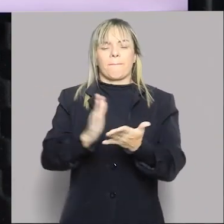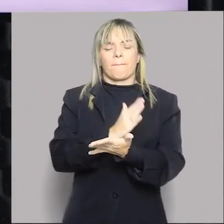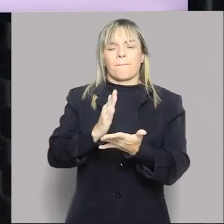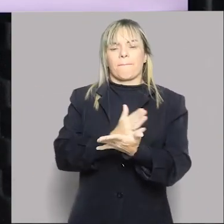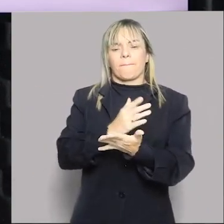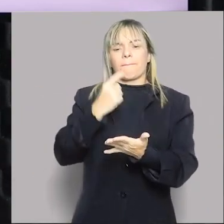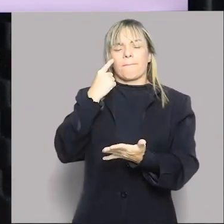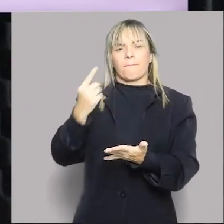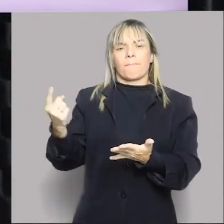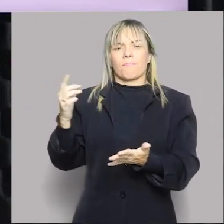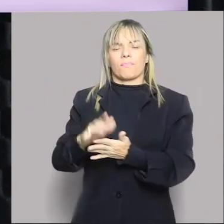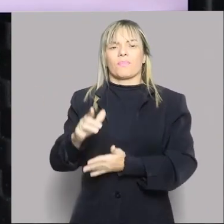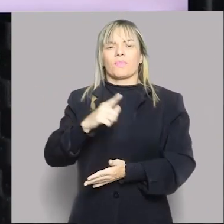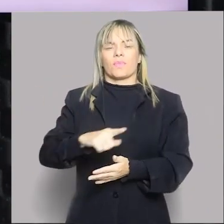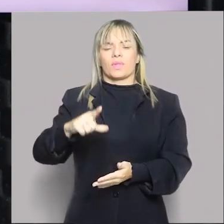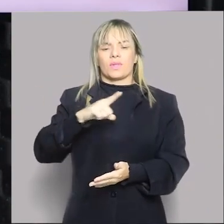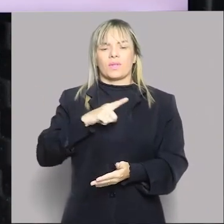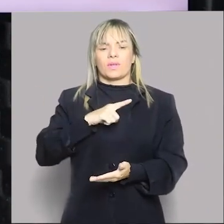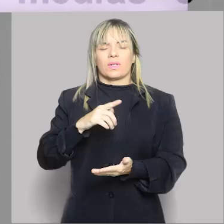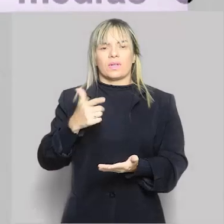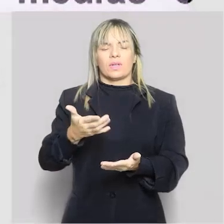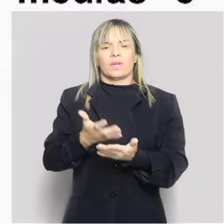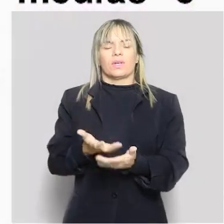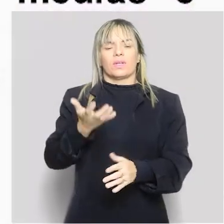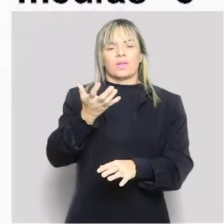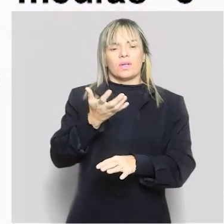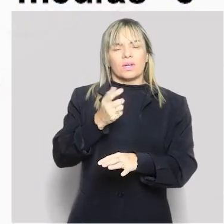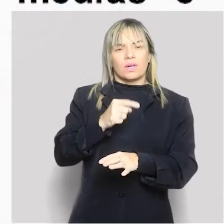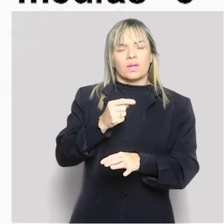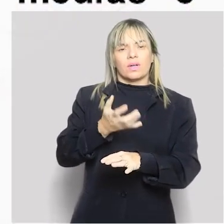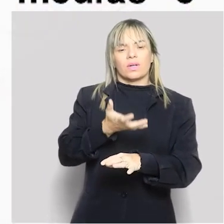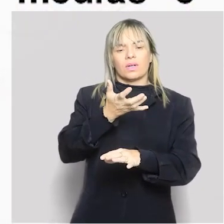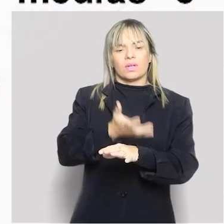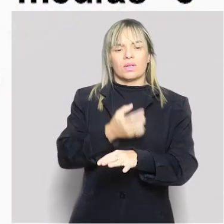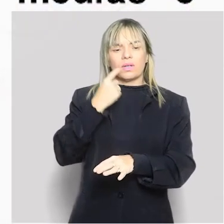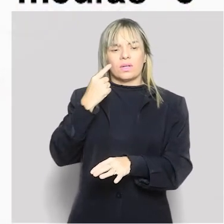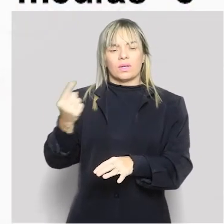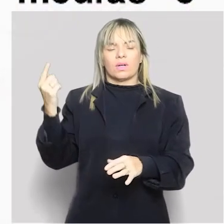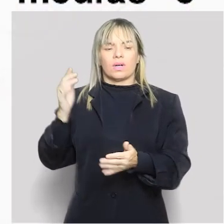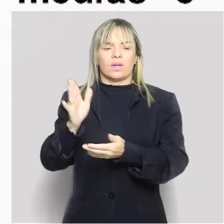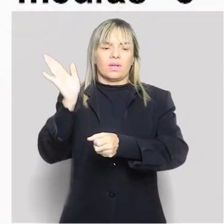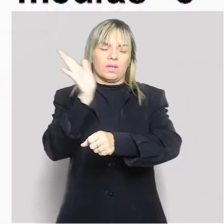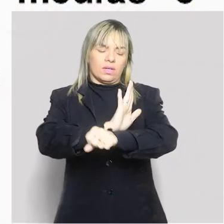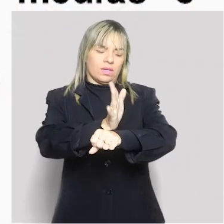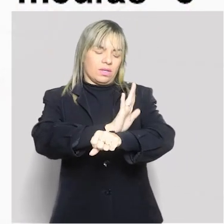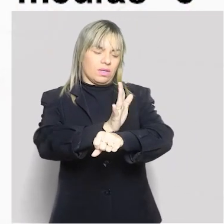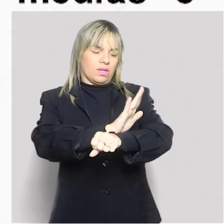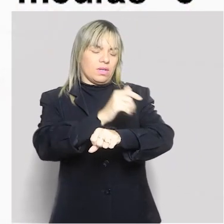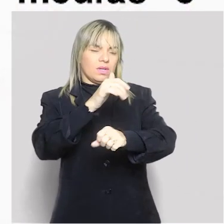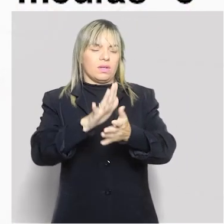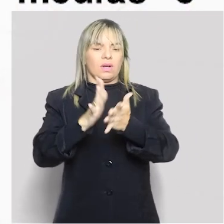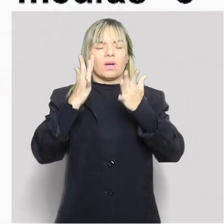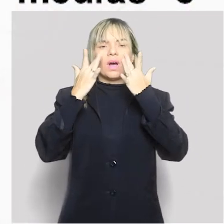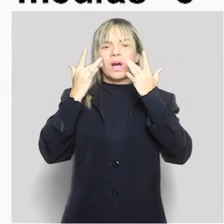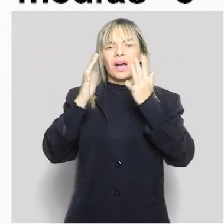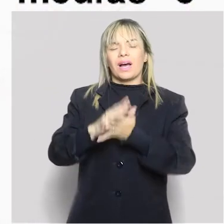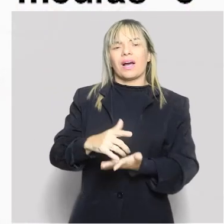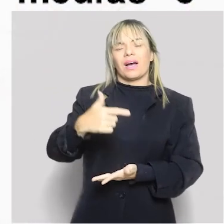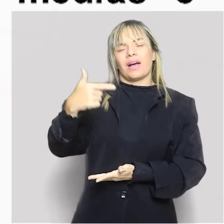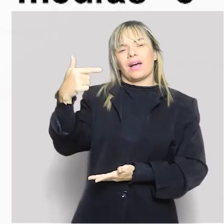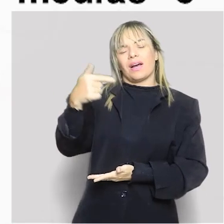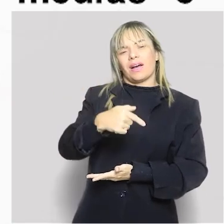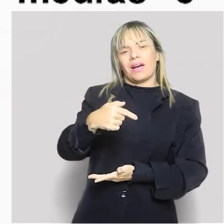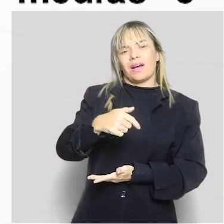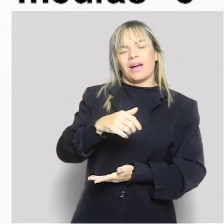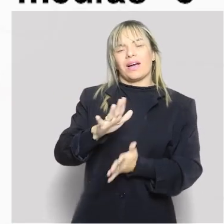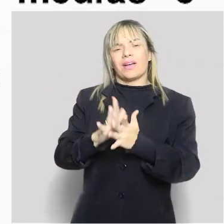partir disso aqui, você tem uma disciplina só sobre isso. Cinema. Cinema é arte, é considerada a 7ª arte,